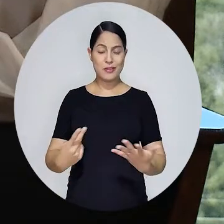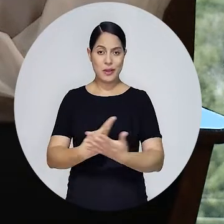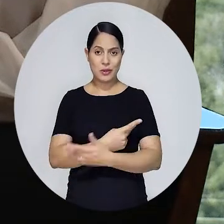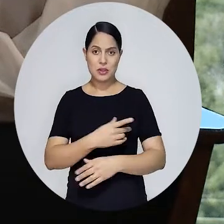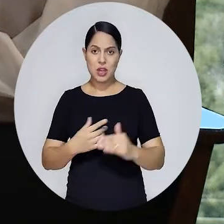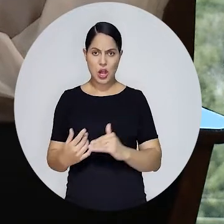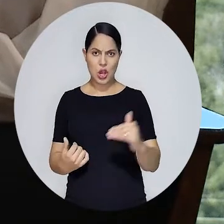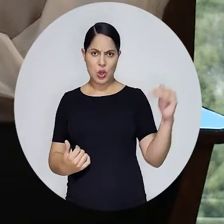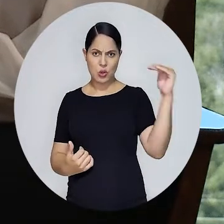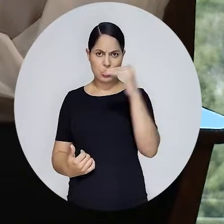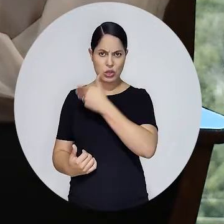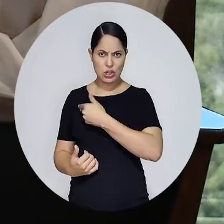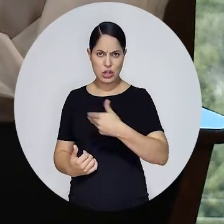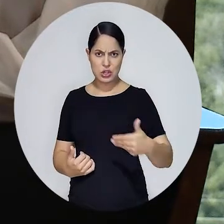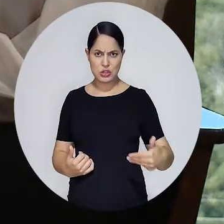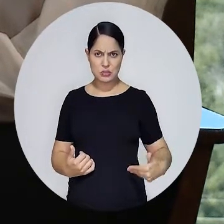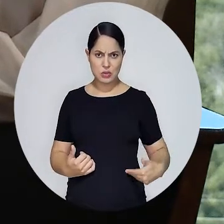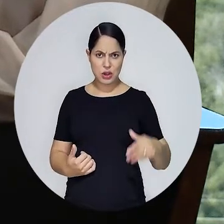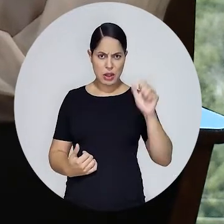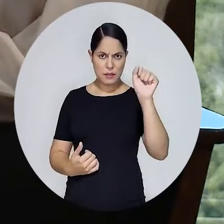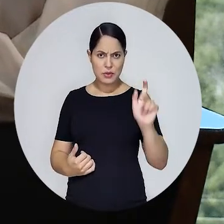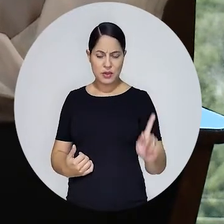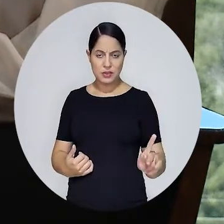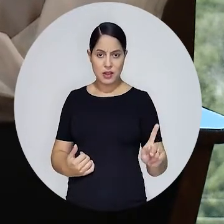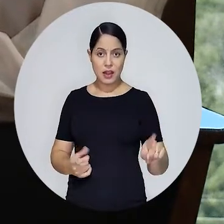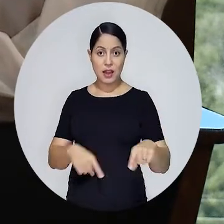qualquer autoridade pública se aposentar,